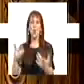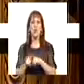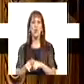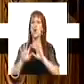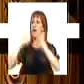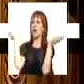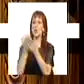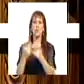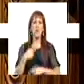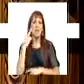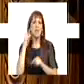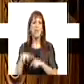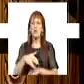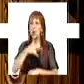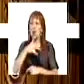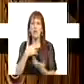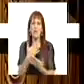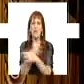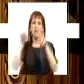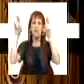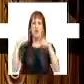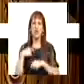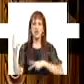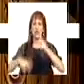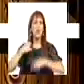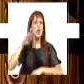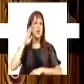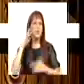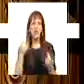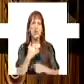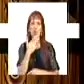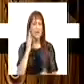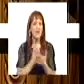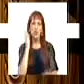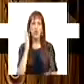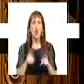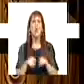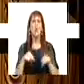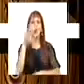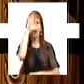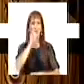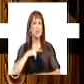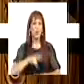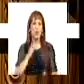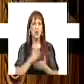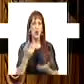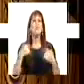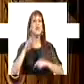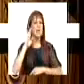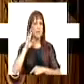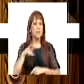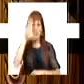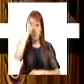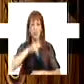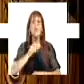a generalidade, vive num verdadeiro inferno fiscal. Nós bem sabemos que isso não depende apenas do Governo português, mas também sabemos que o